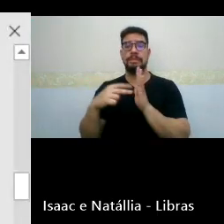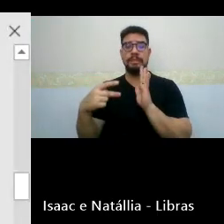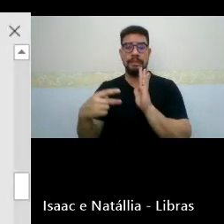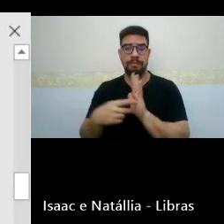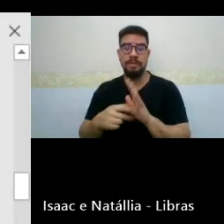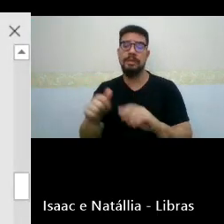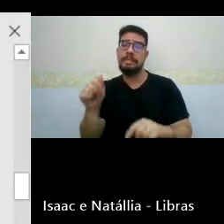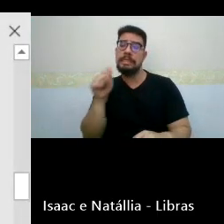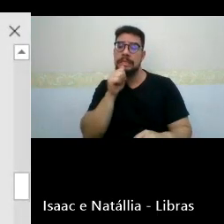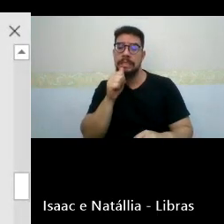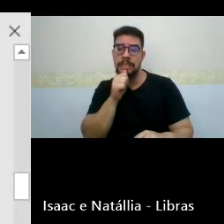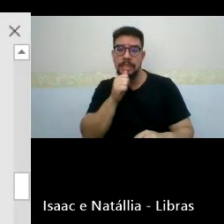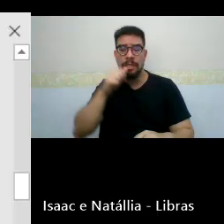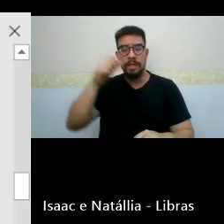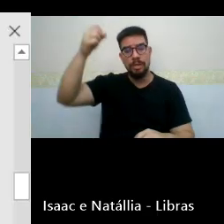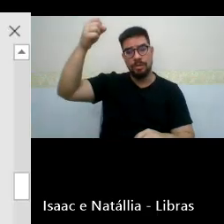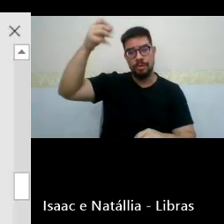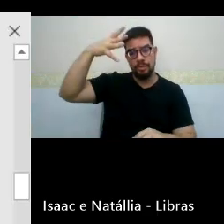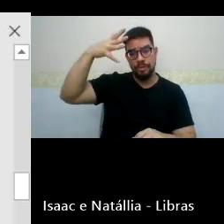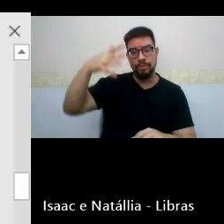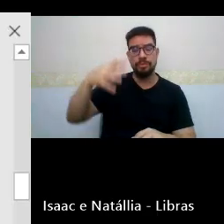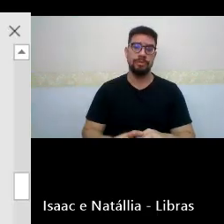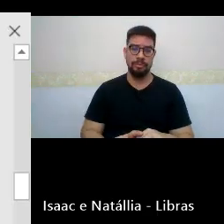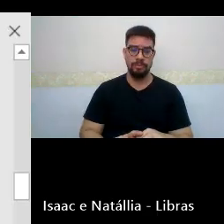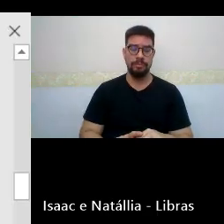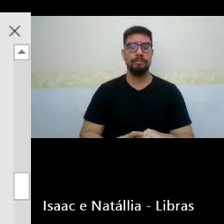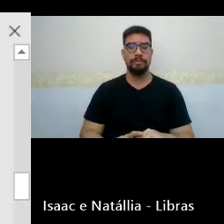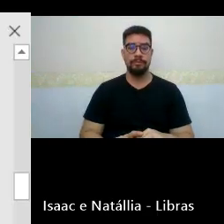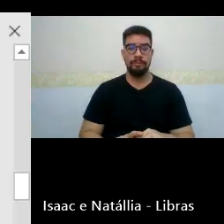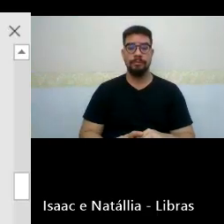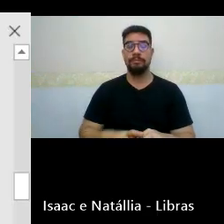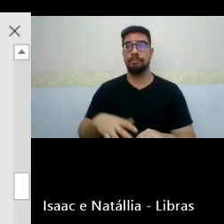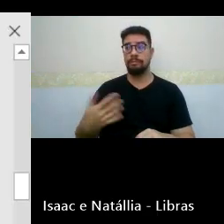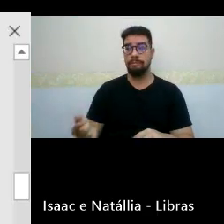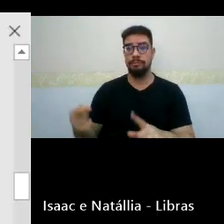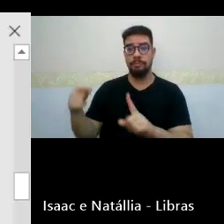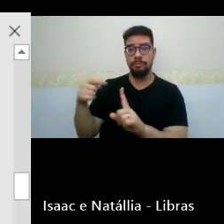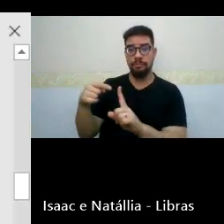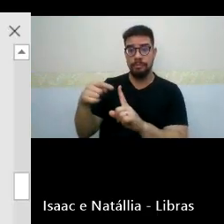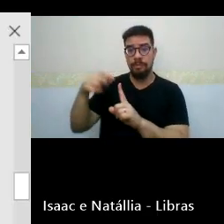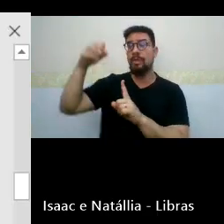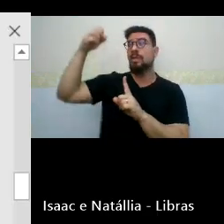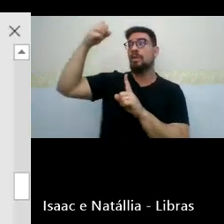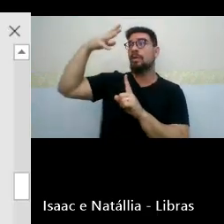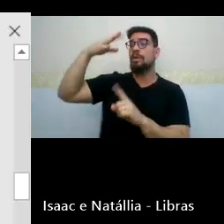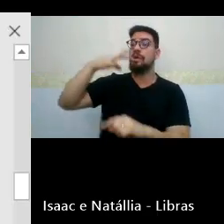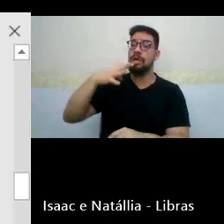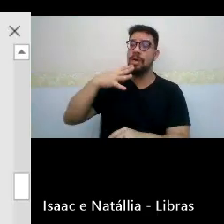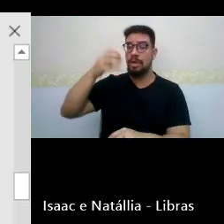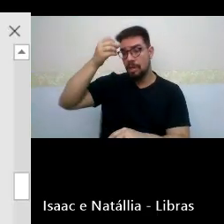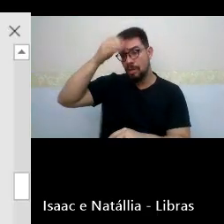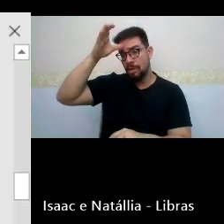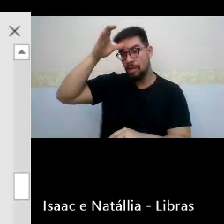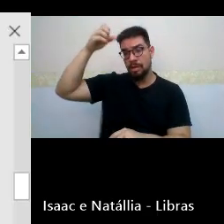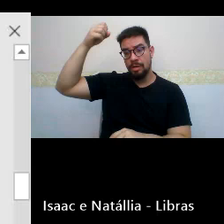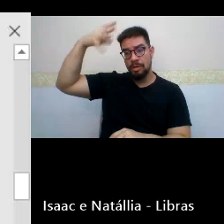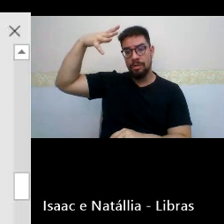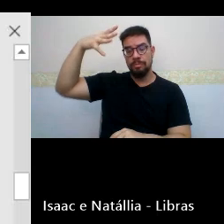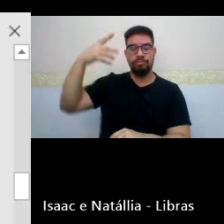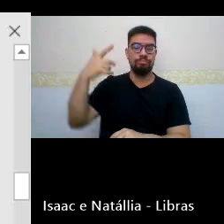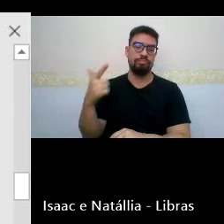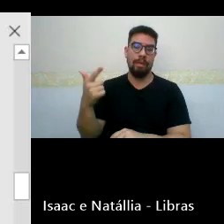de vista do conhecimento, ou seja, ele não tem a luz do conhecimento, a cabeça dele não é iluminada. E